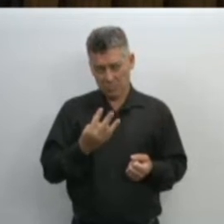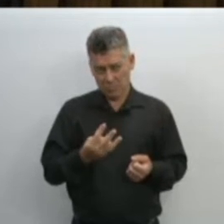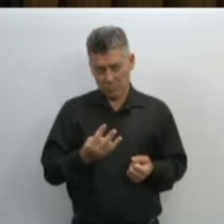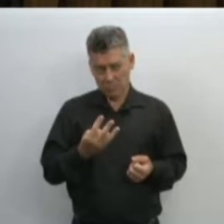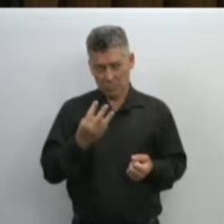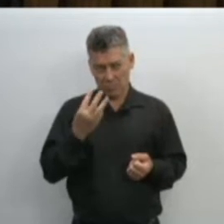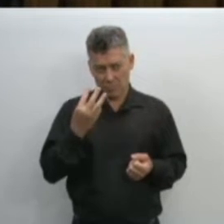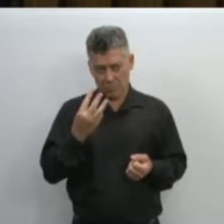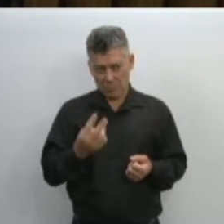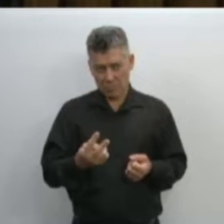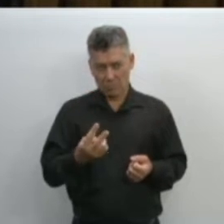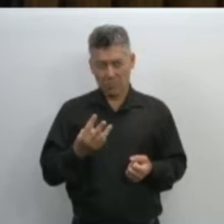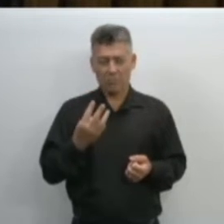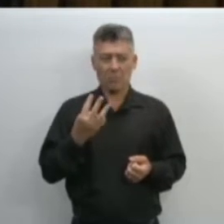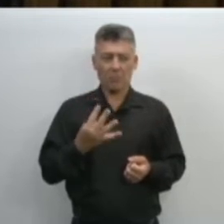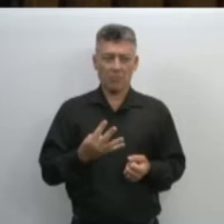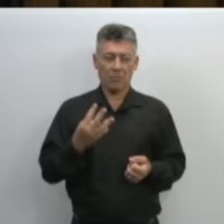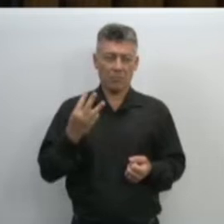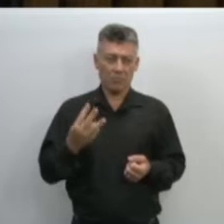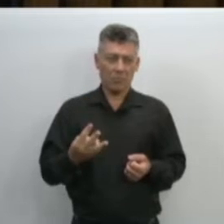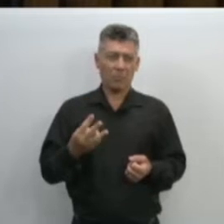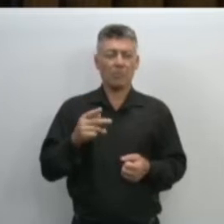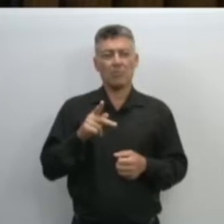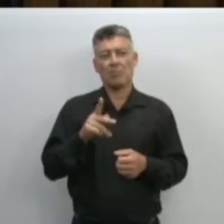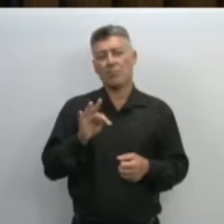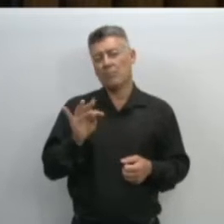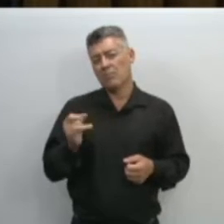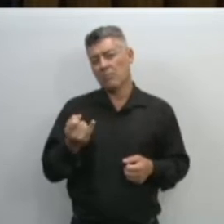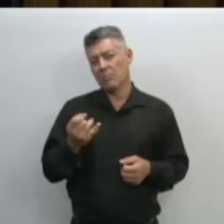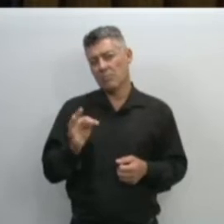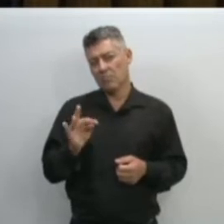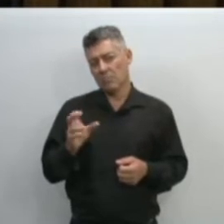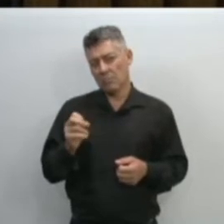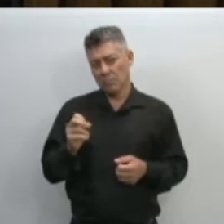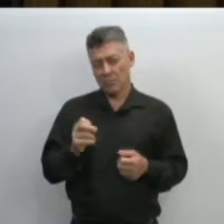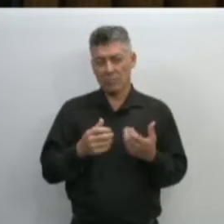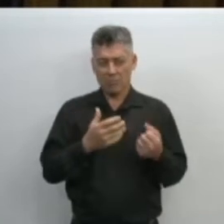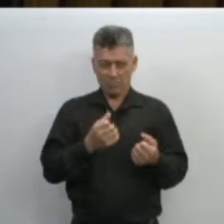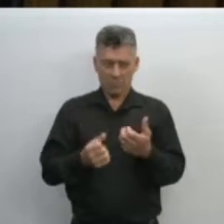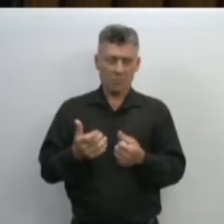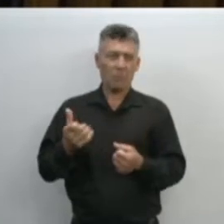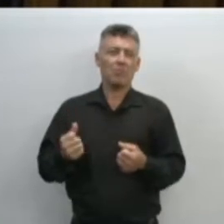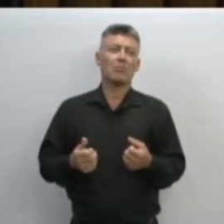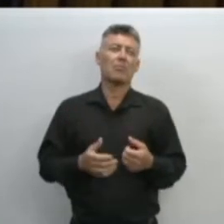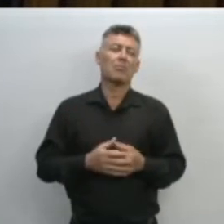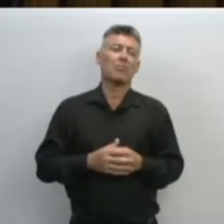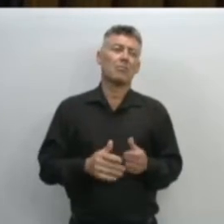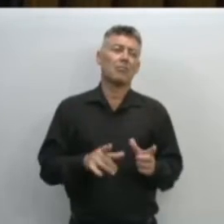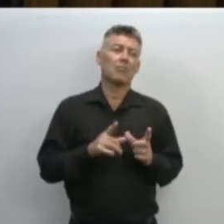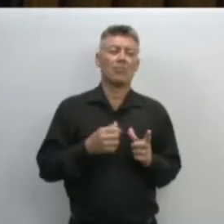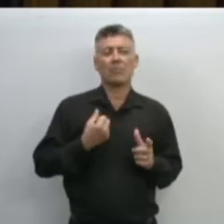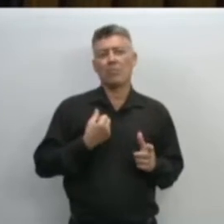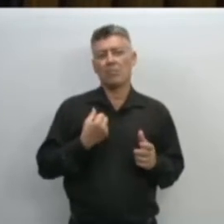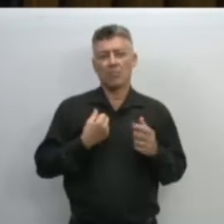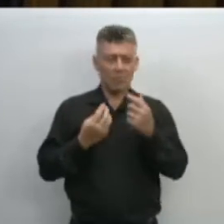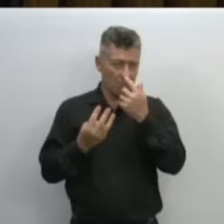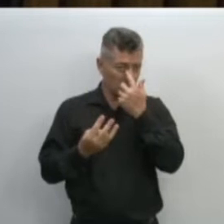de autoria do vereador Peixoto, ele foi aprovado por unanimidade em segunda discussão. Projeto de lei número